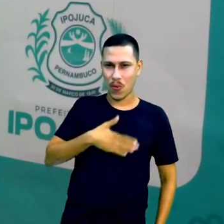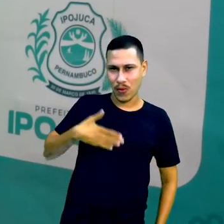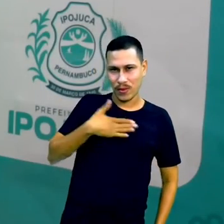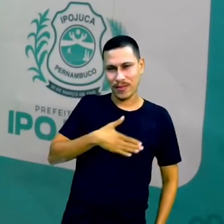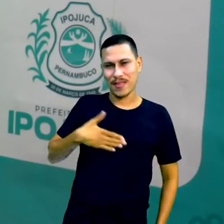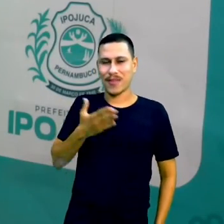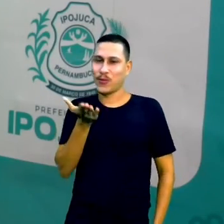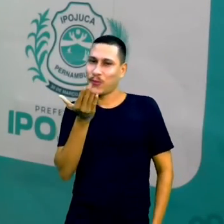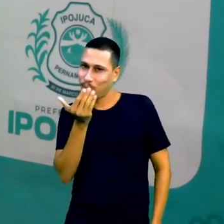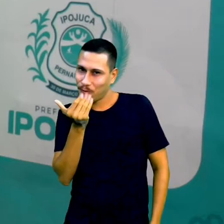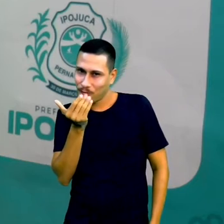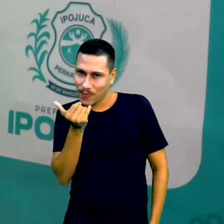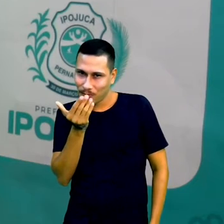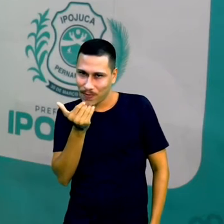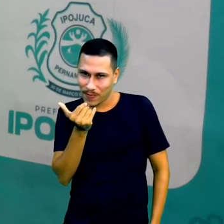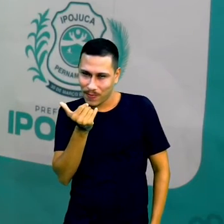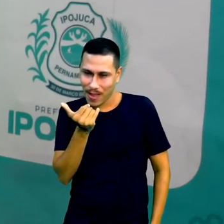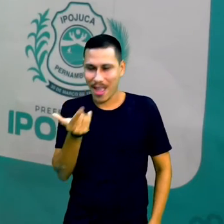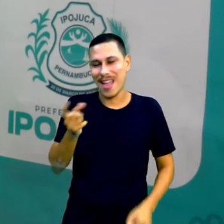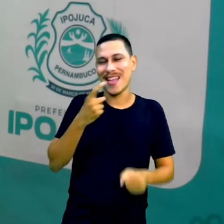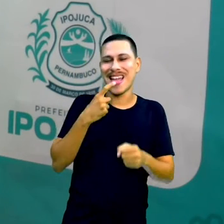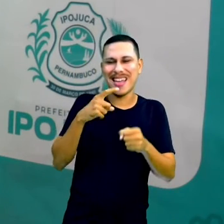de comer